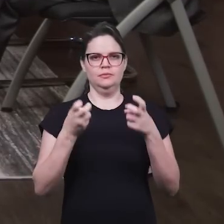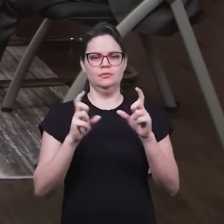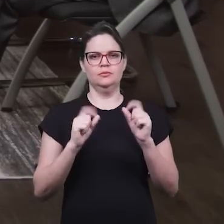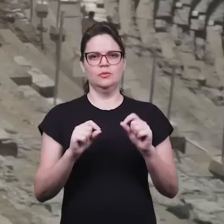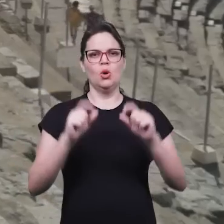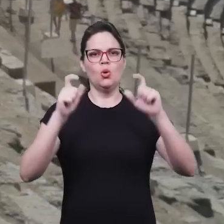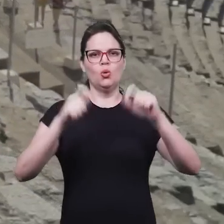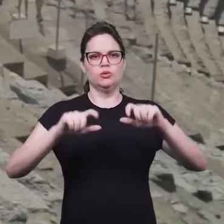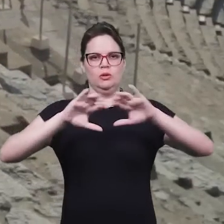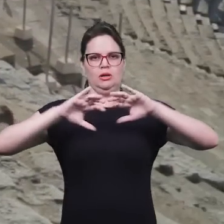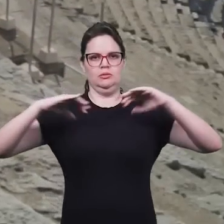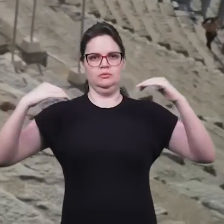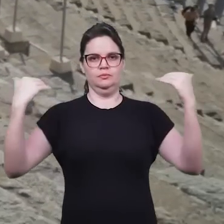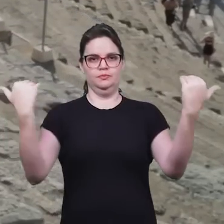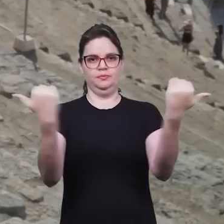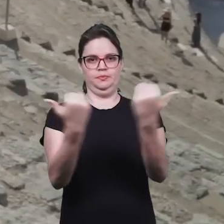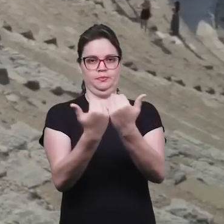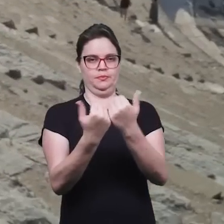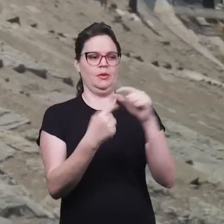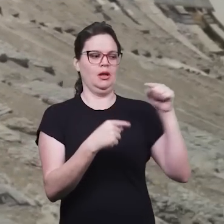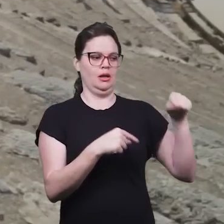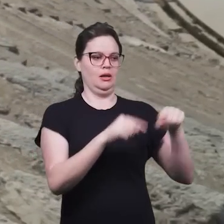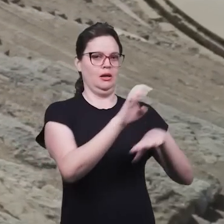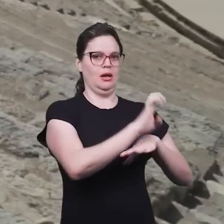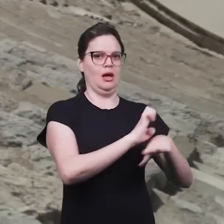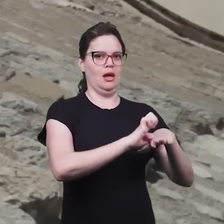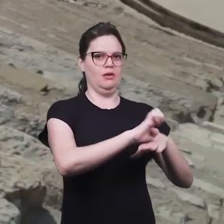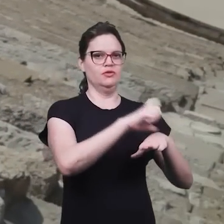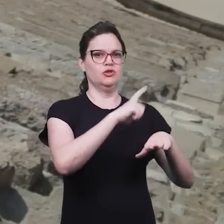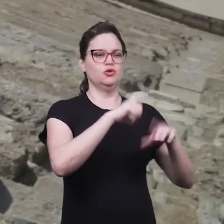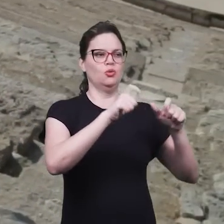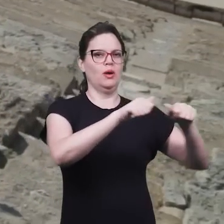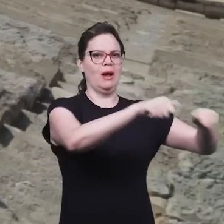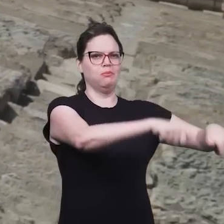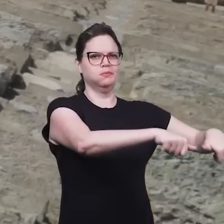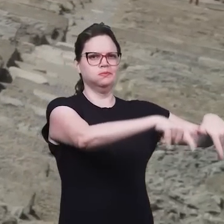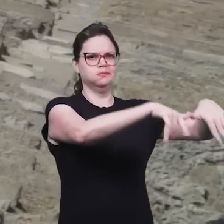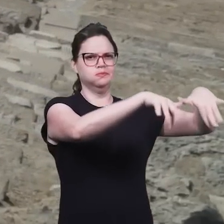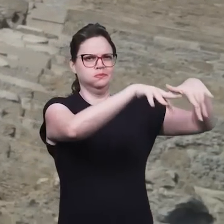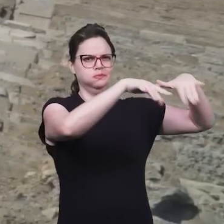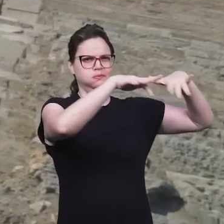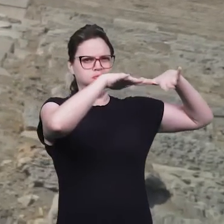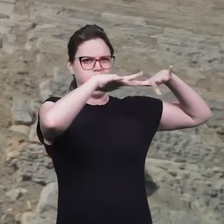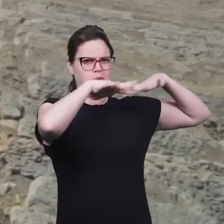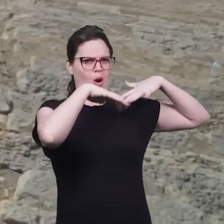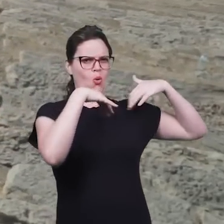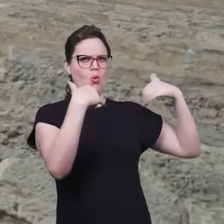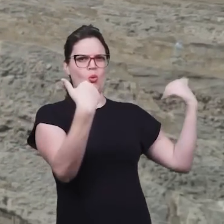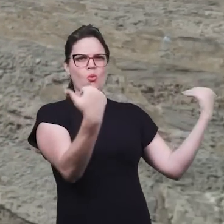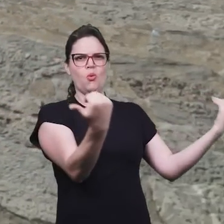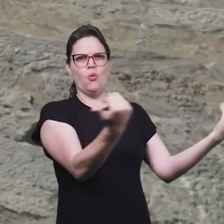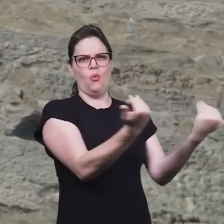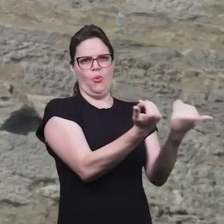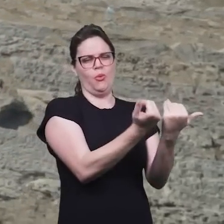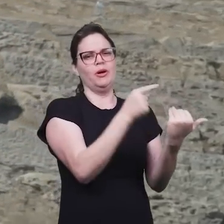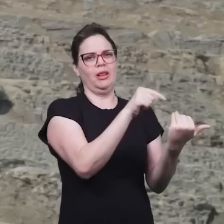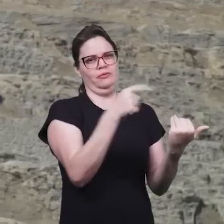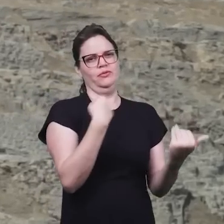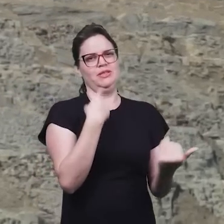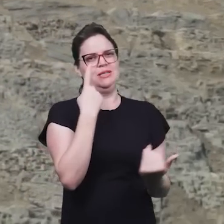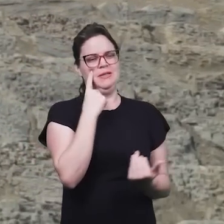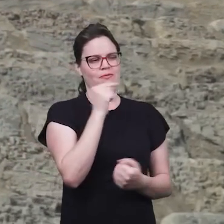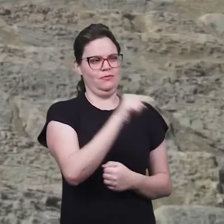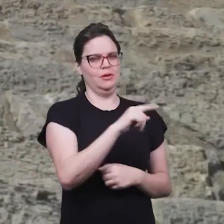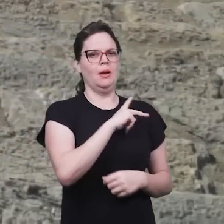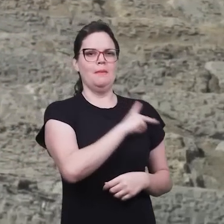aos anfiteatros. Por exemplo, lá em Éfeso, um grande anfiteatro, onde você deve ter presenciado